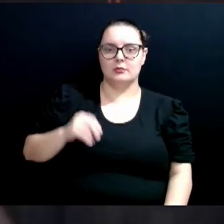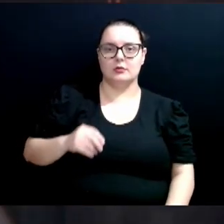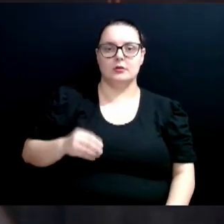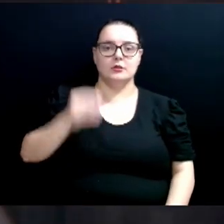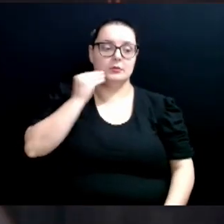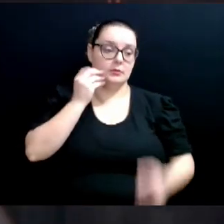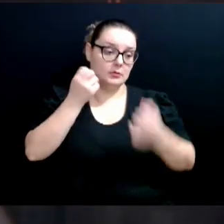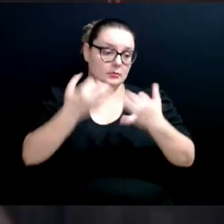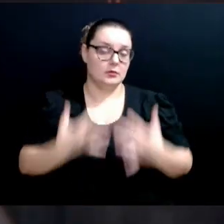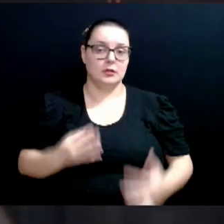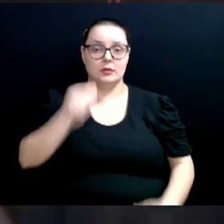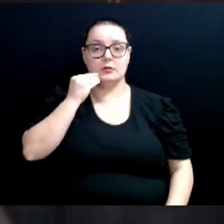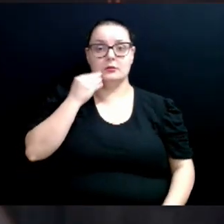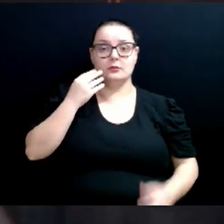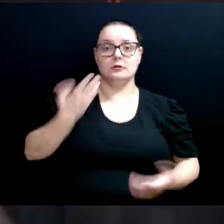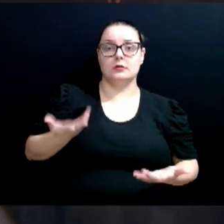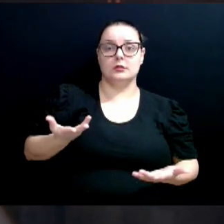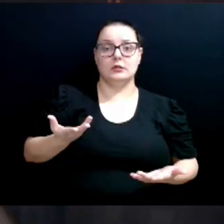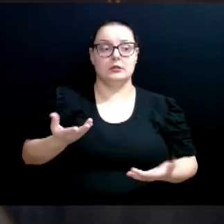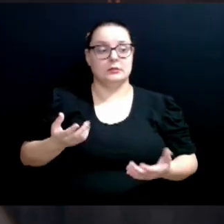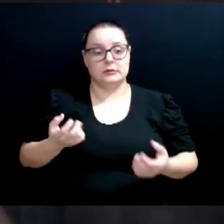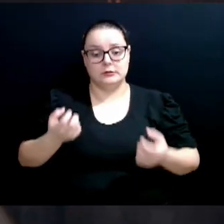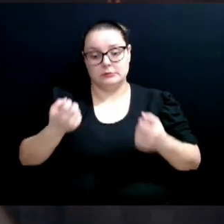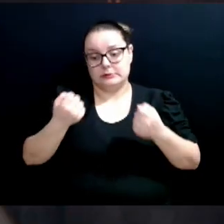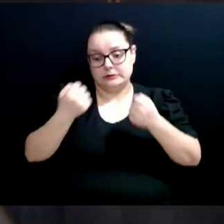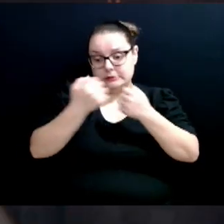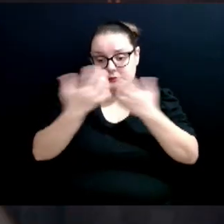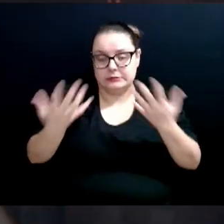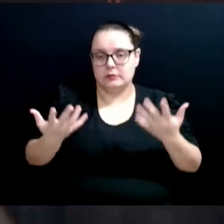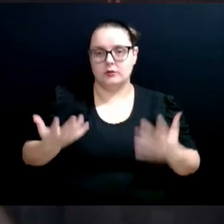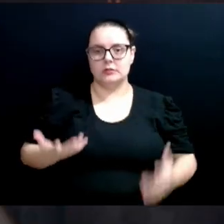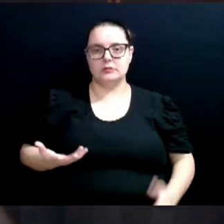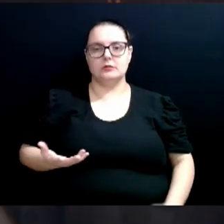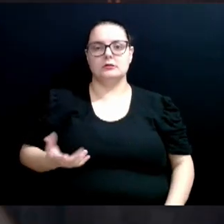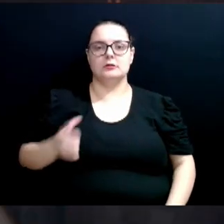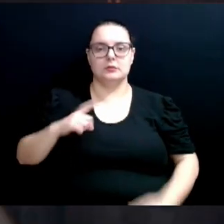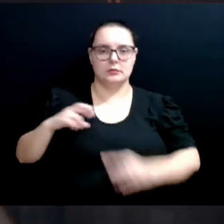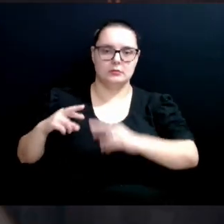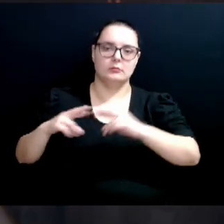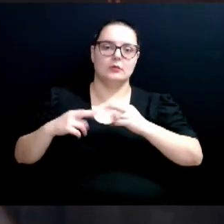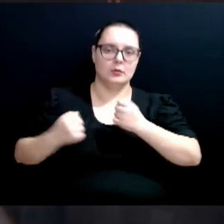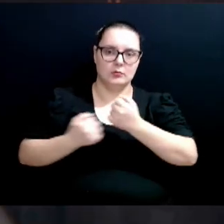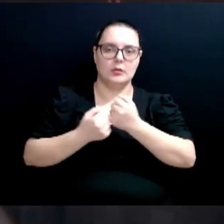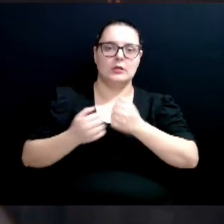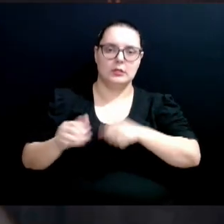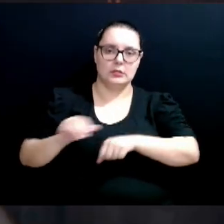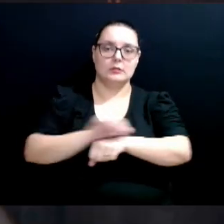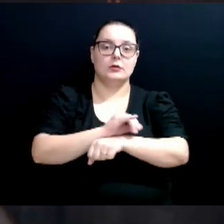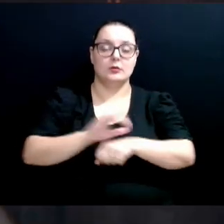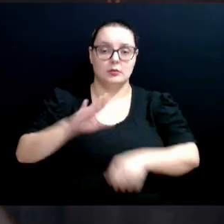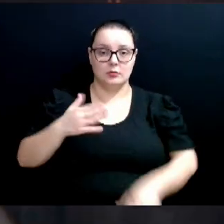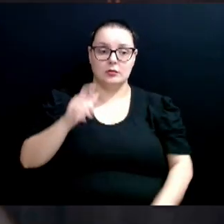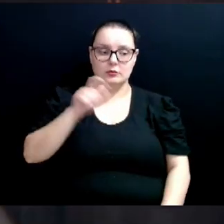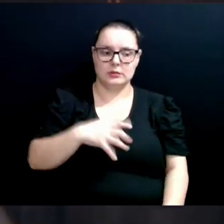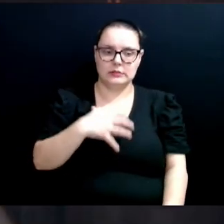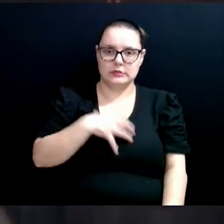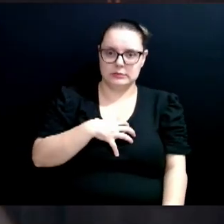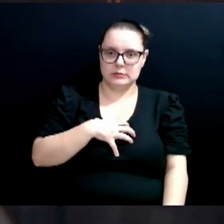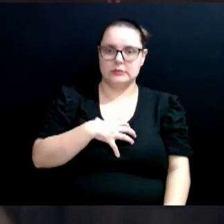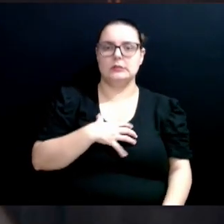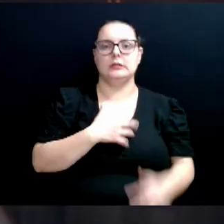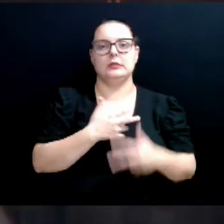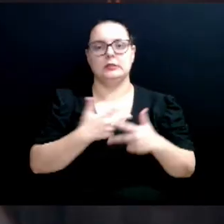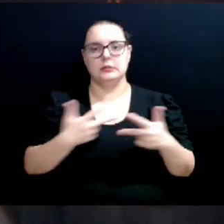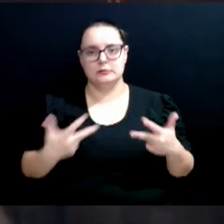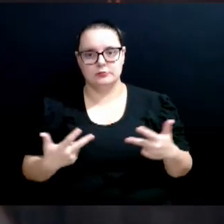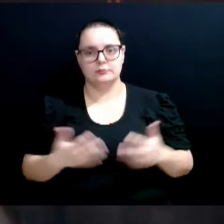se explicar. E ter uma rede de apoio, eu acho que nesse caminho também, quando a pessoa sente que a coisa